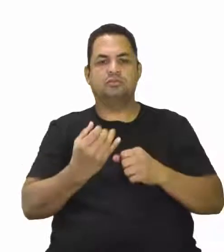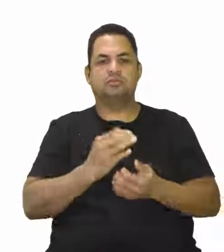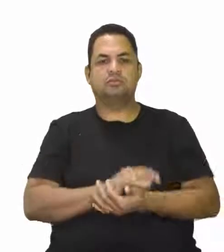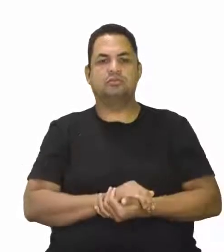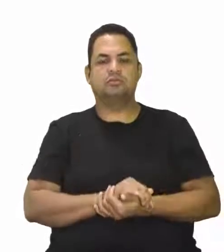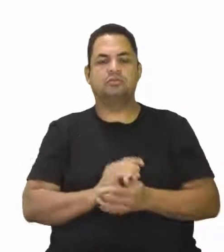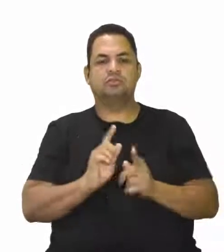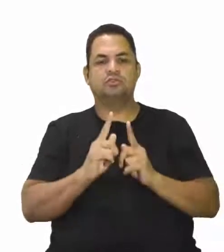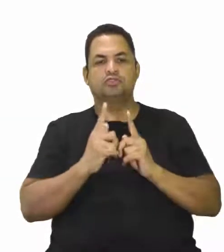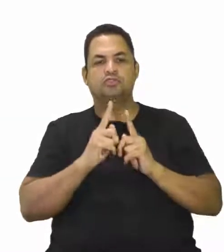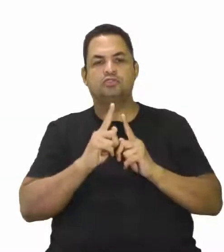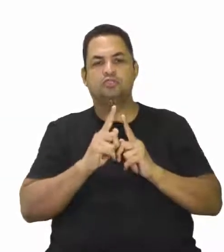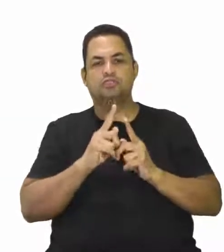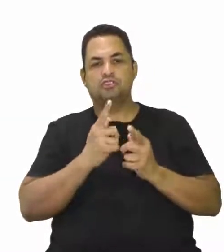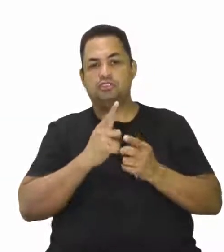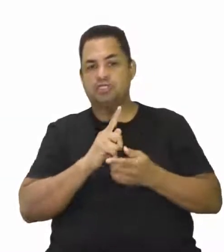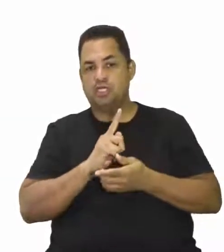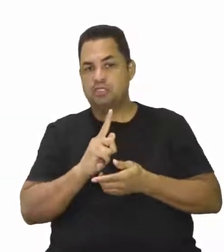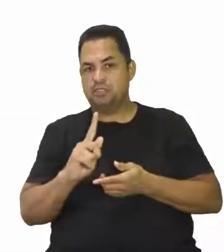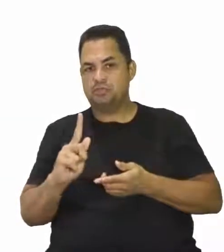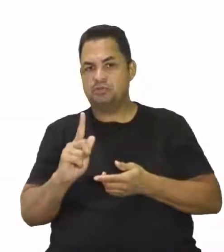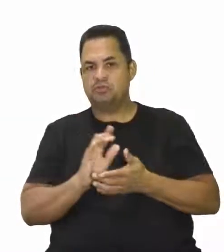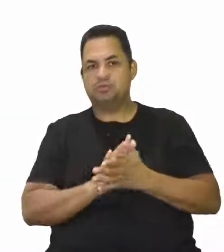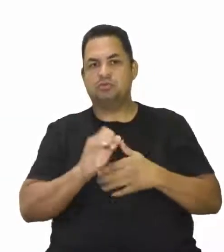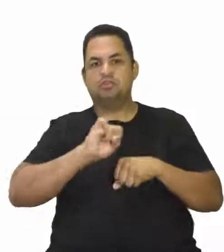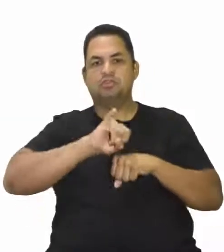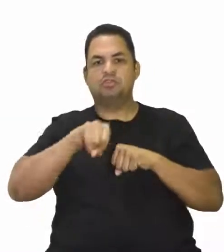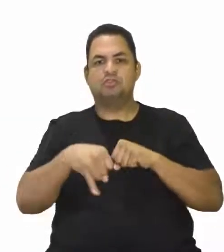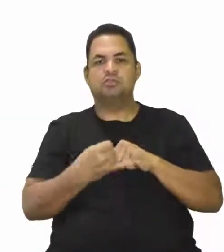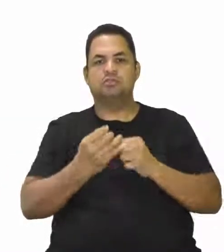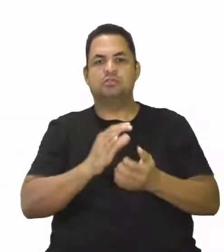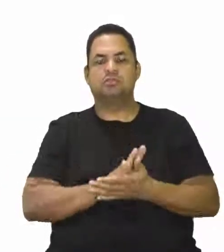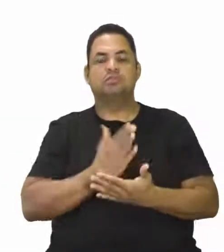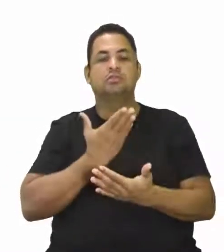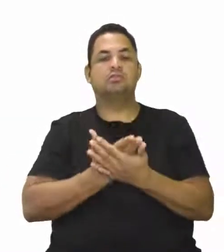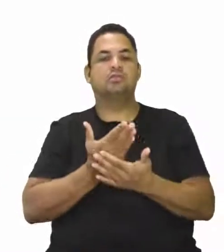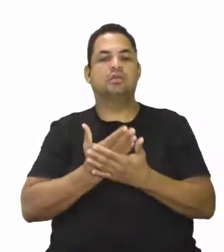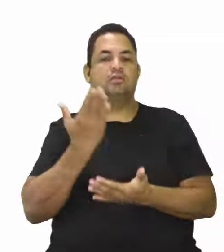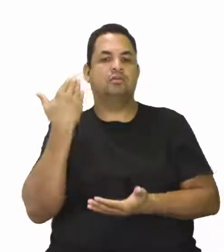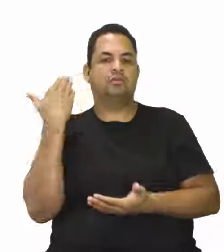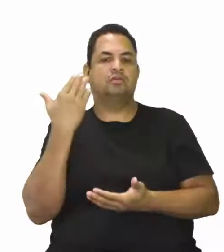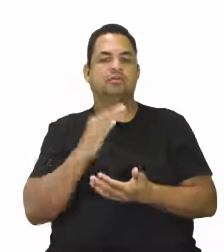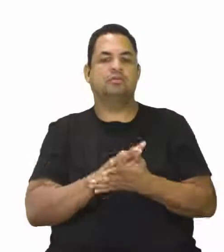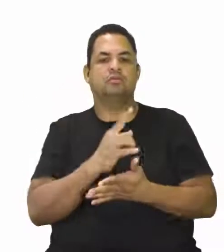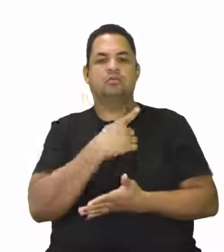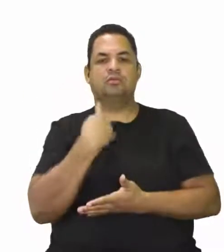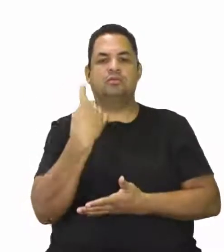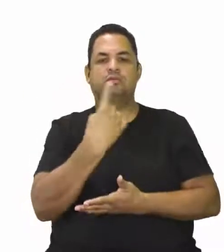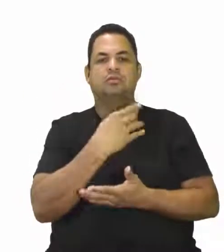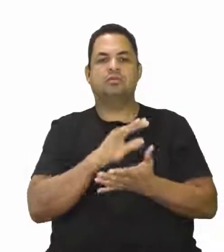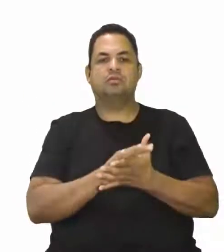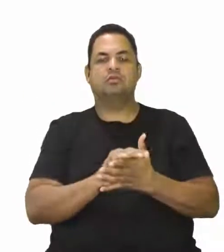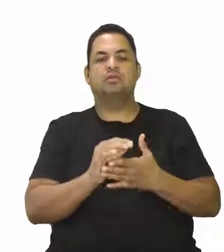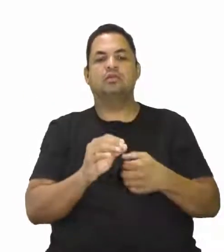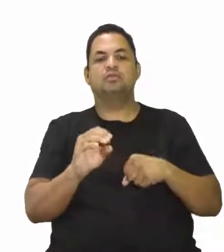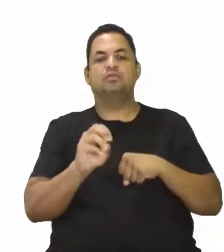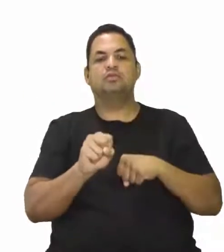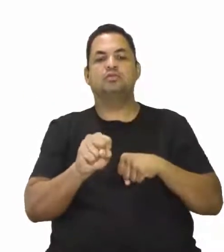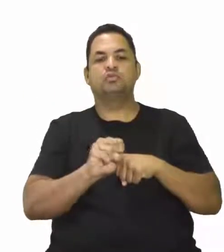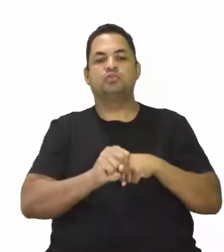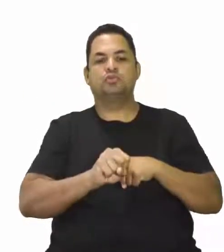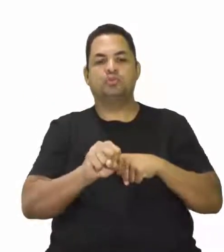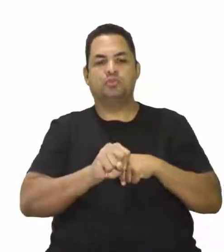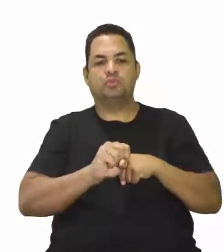Gêneros do adjetivo. Como nós já vimos, né, na aula anterior, nós falamos ali do substantivo. A